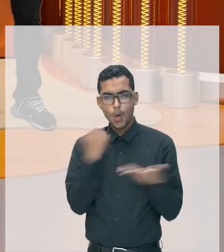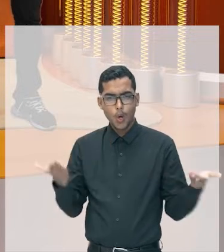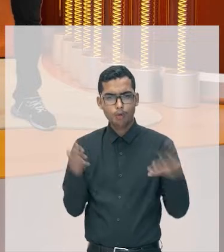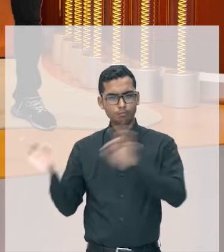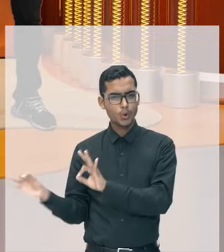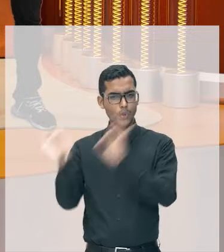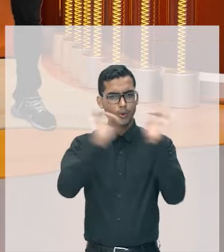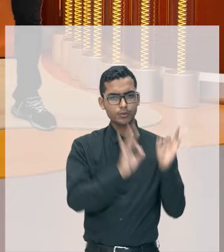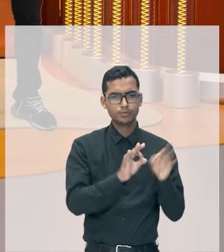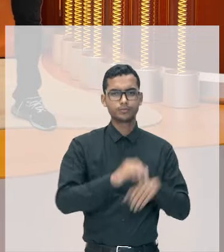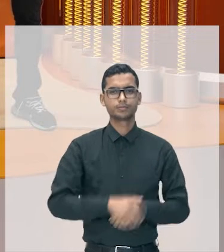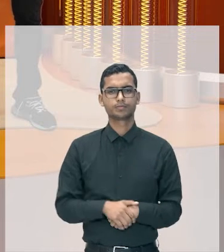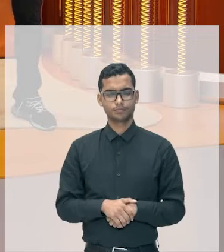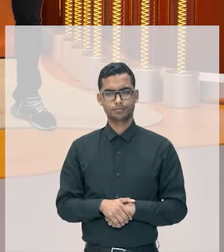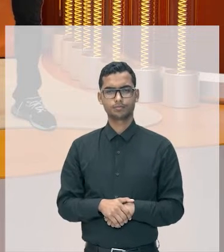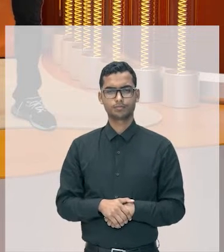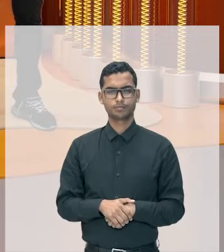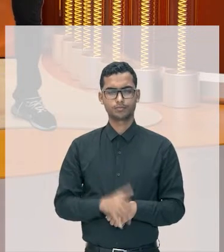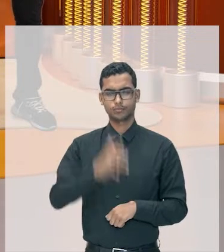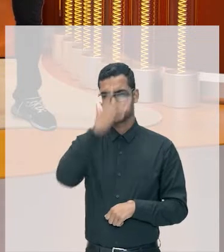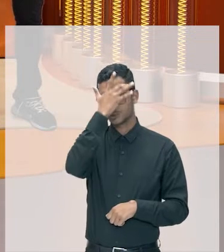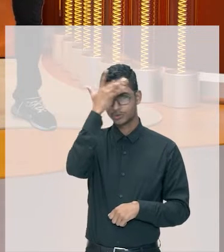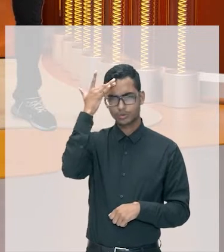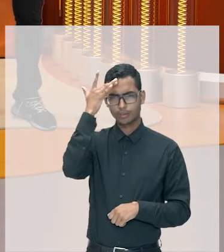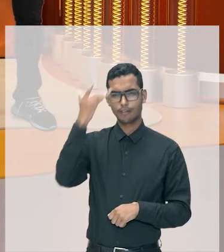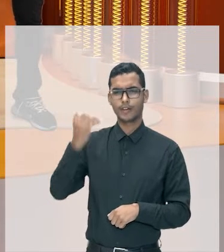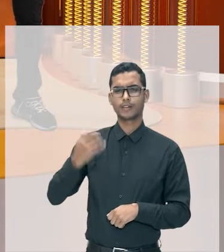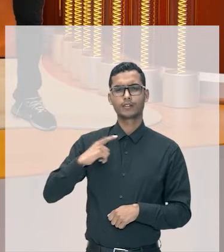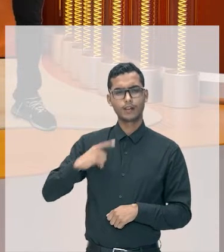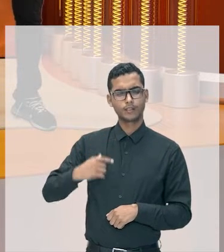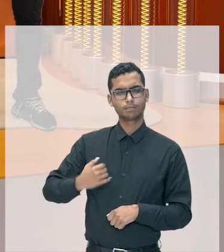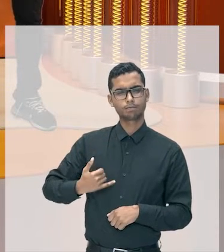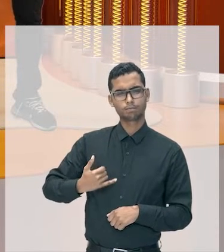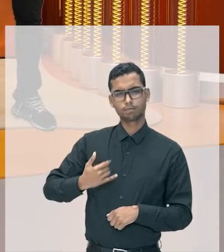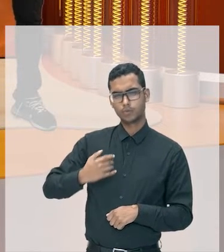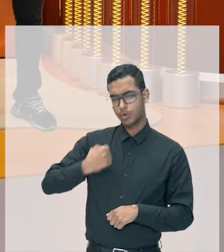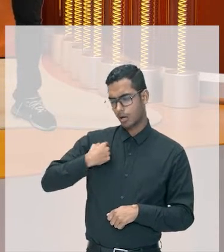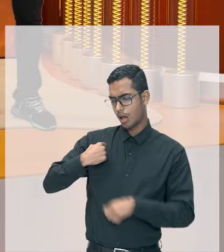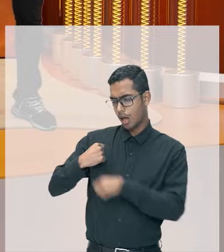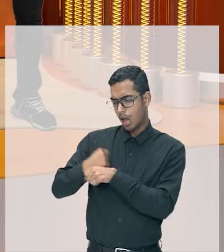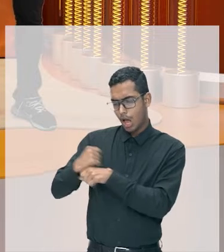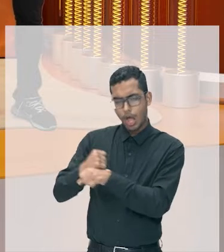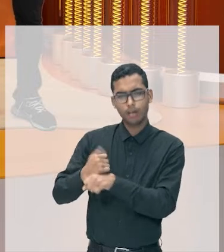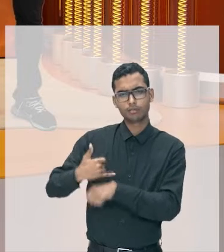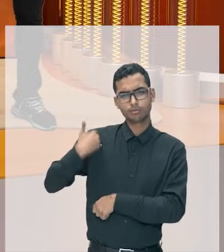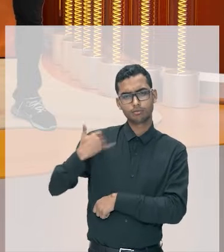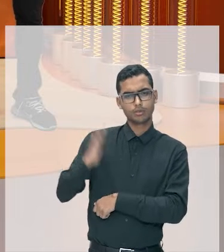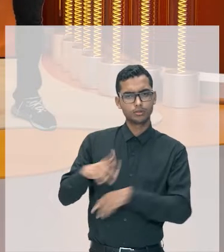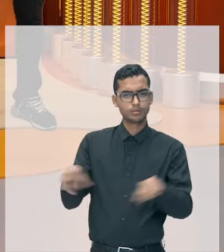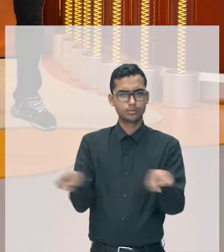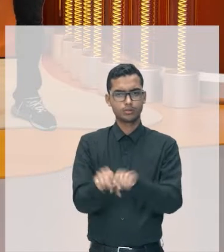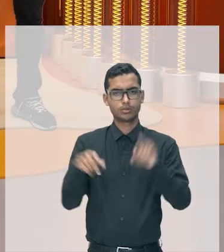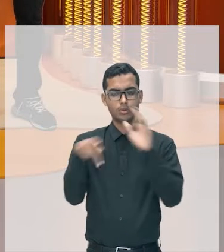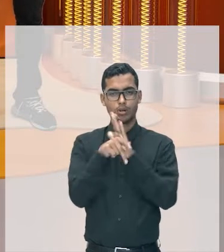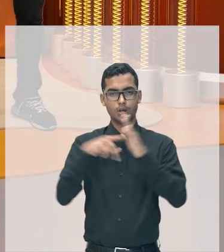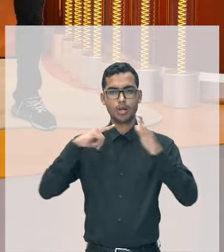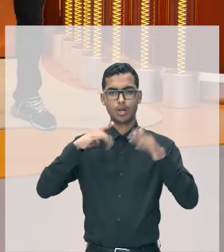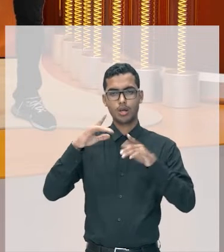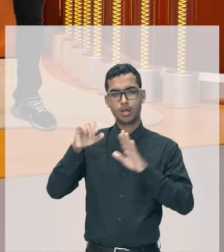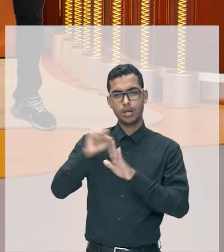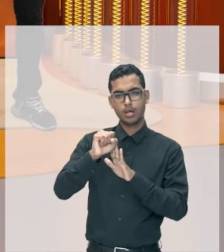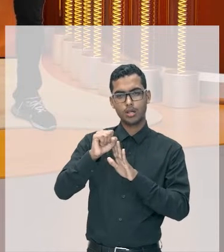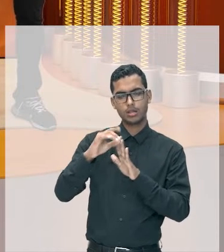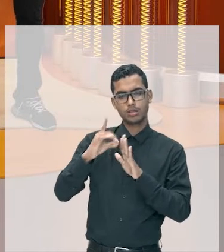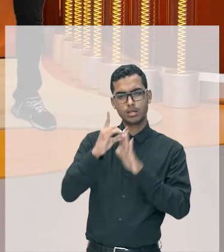assim, foto da galera de mais idade, da década de 80, quando tinha um cabelão grande, as mulheres usavam